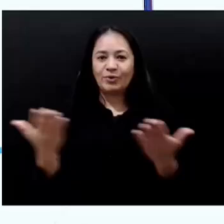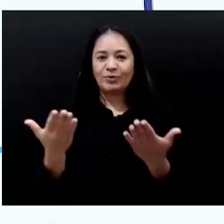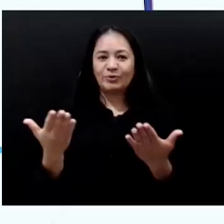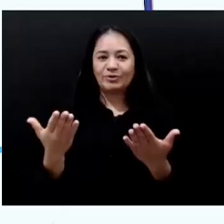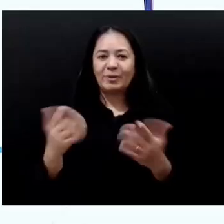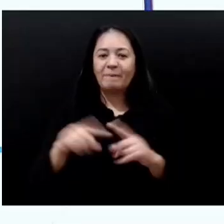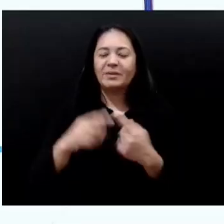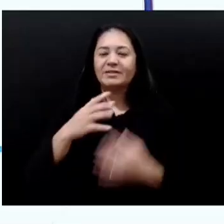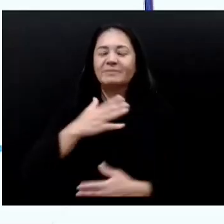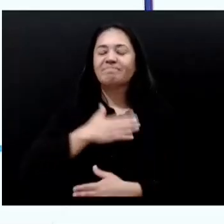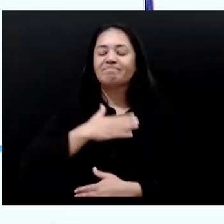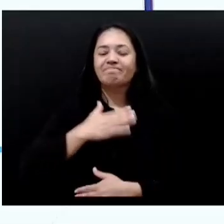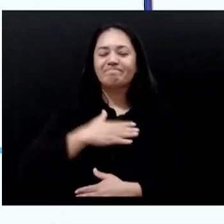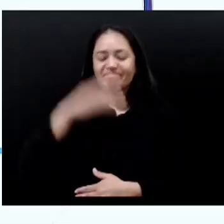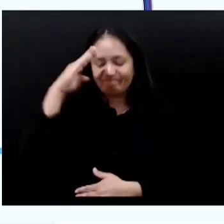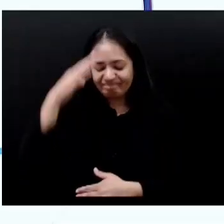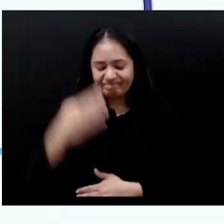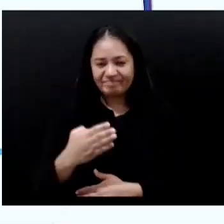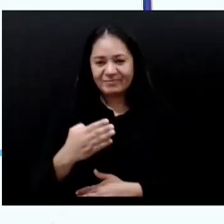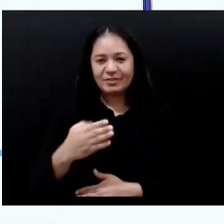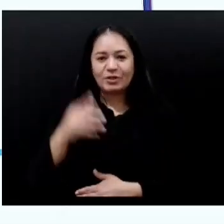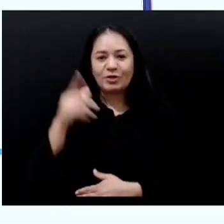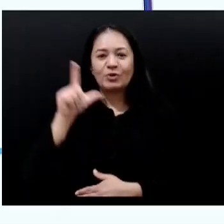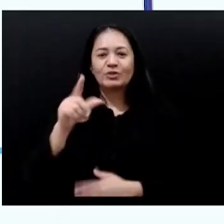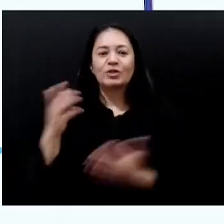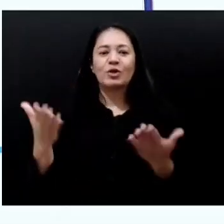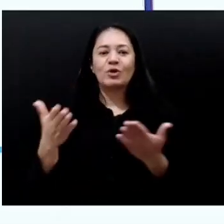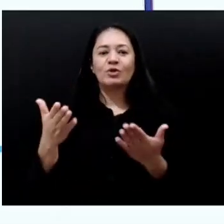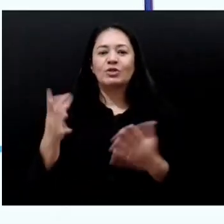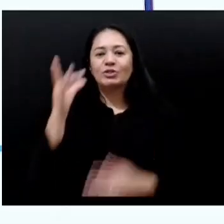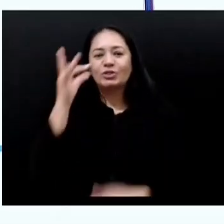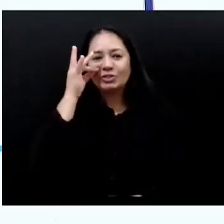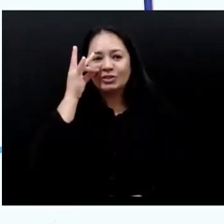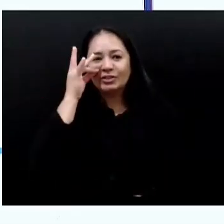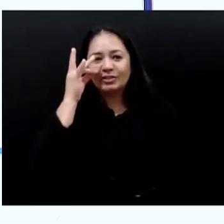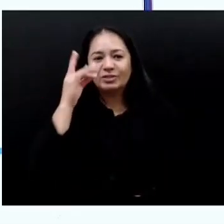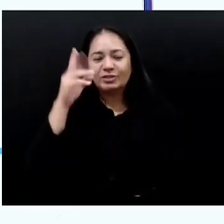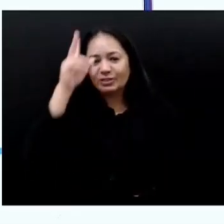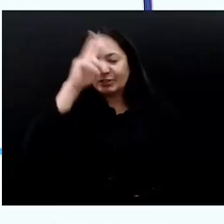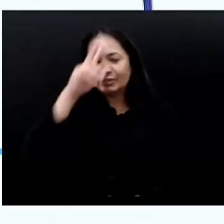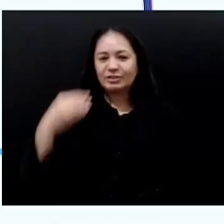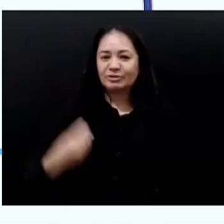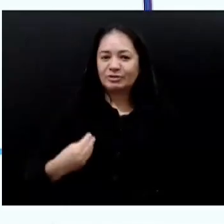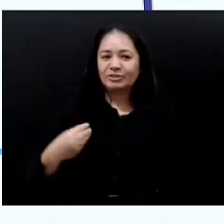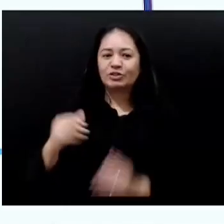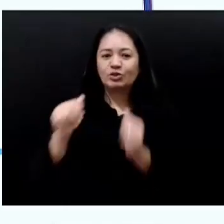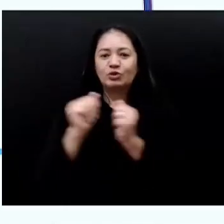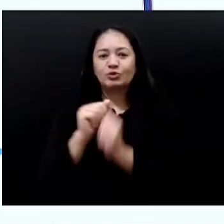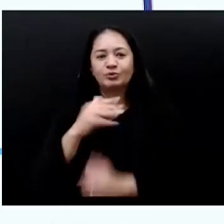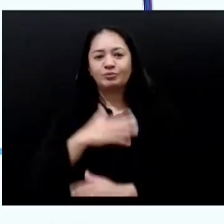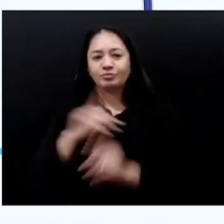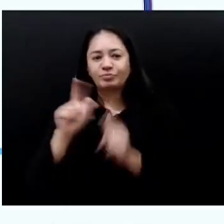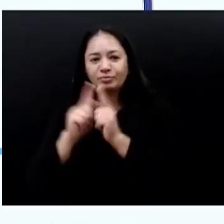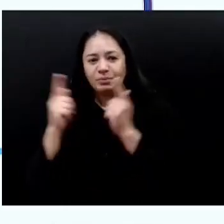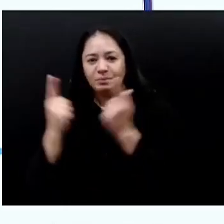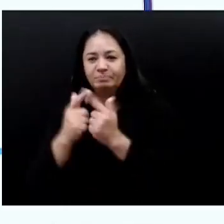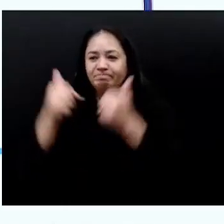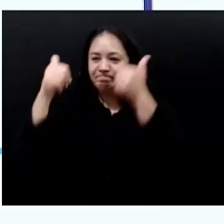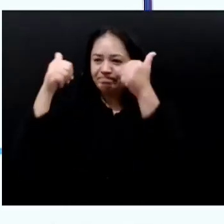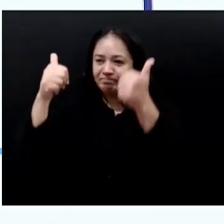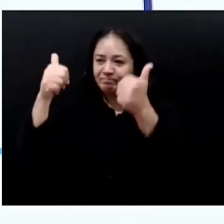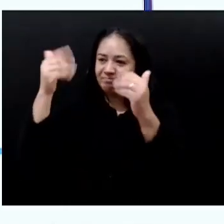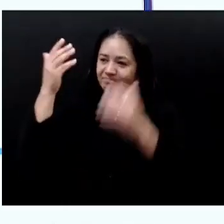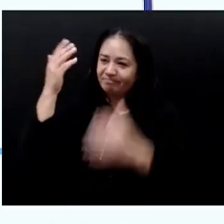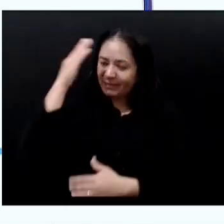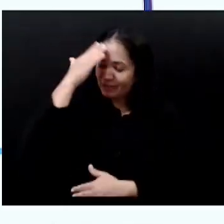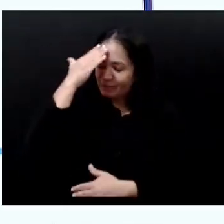minha, poder estar aqui hoje, de verdade, nessa trajetória junto com a minha equipe, tá? Então, galera, obrigado,